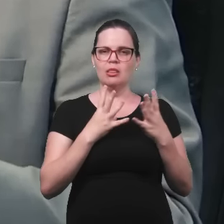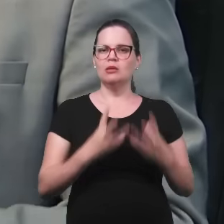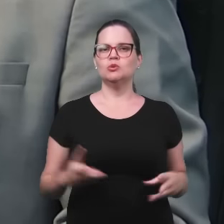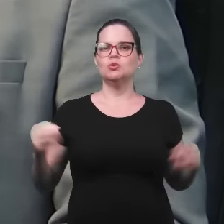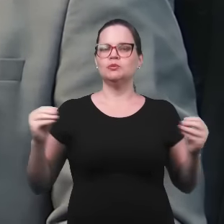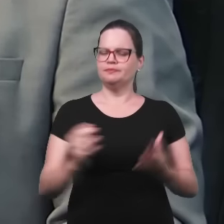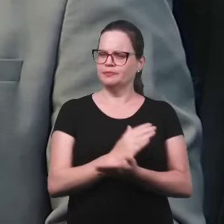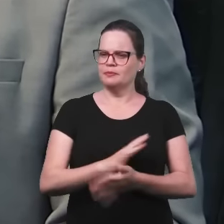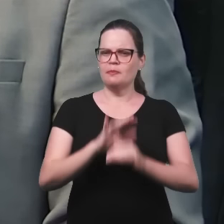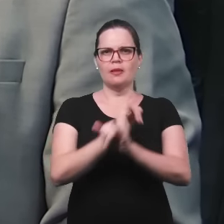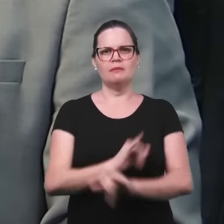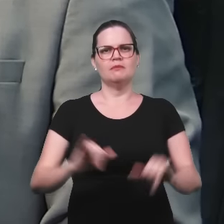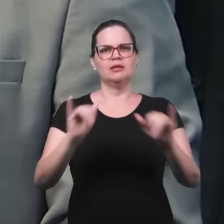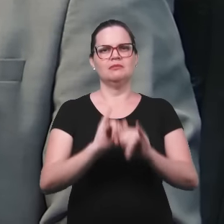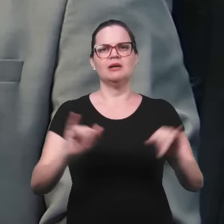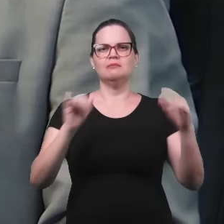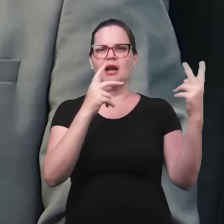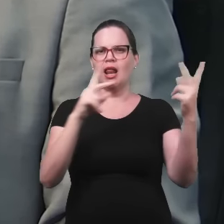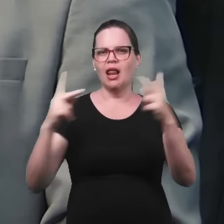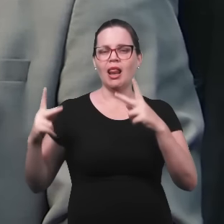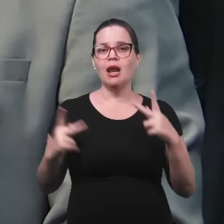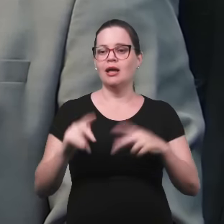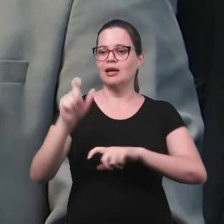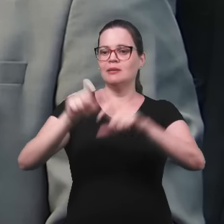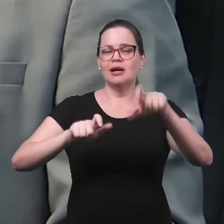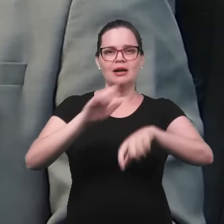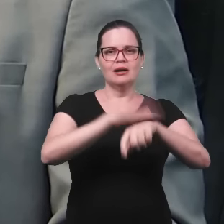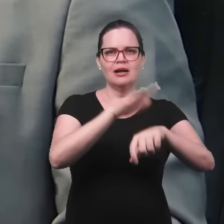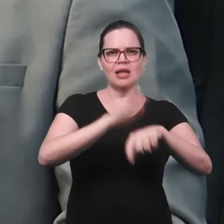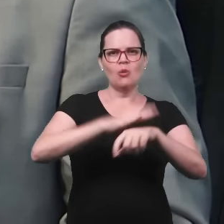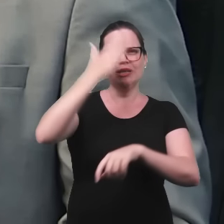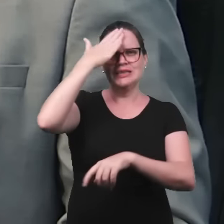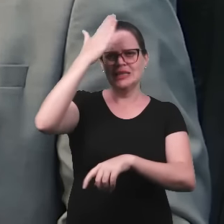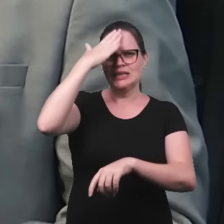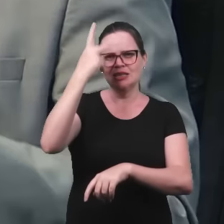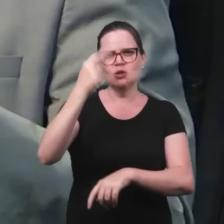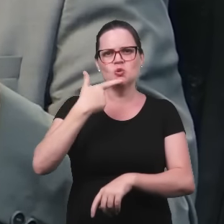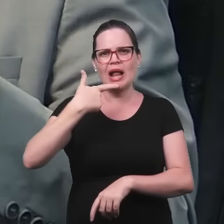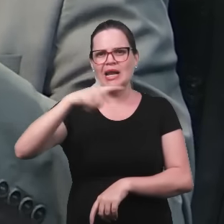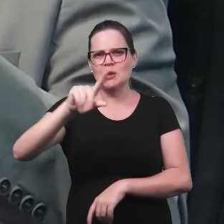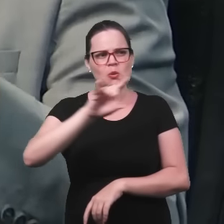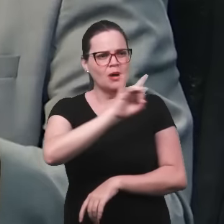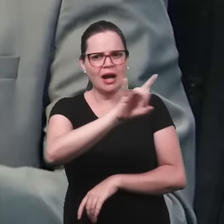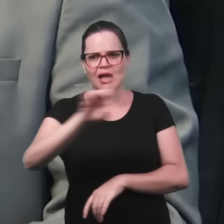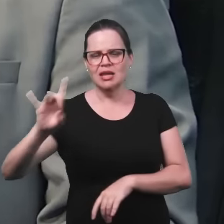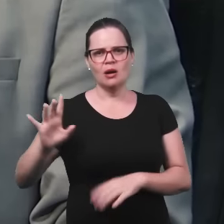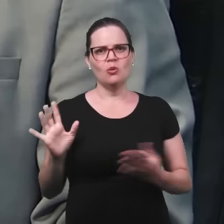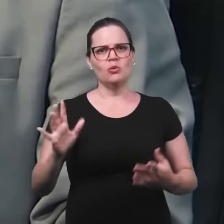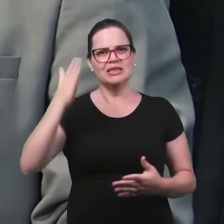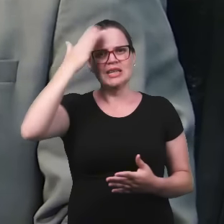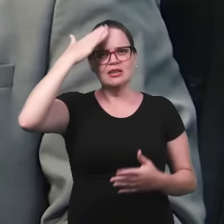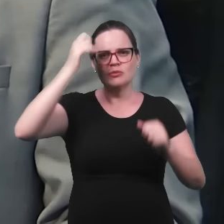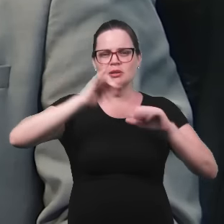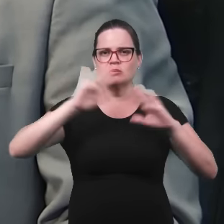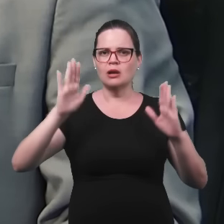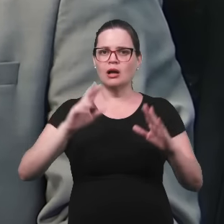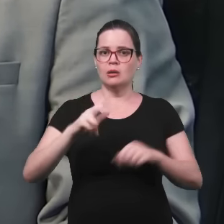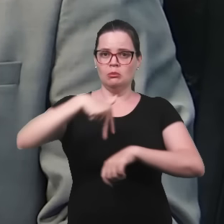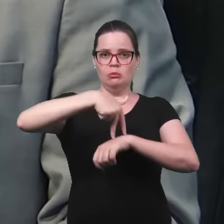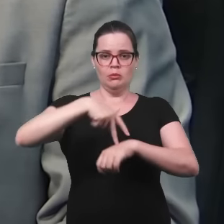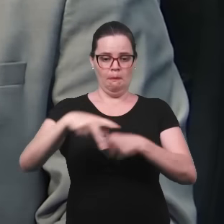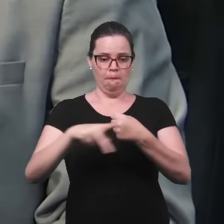começaram a falar, e cada um começou a entender na sua própria língua o que é isso. Aí Pedro pregou,